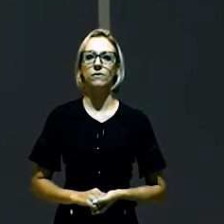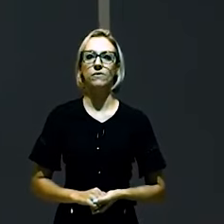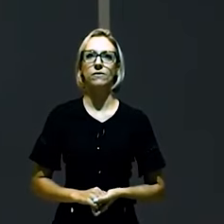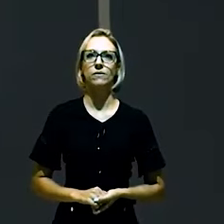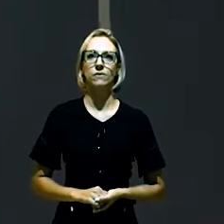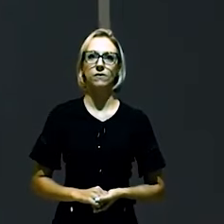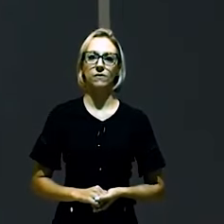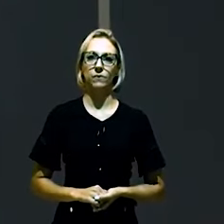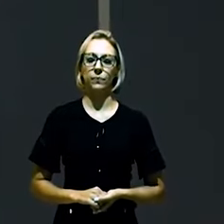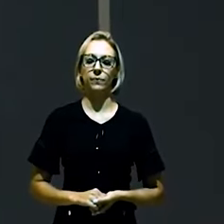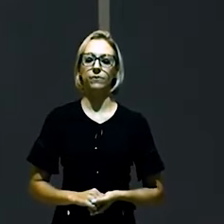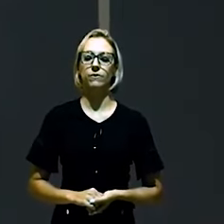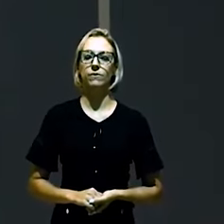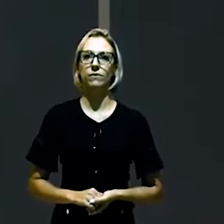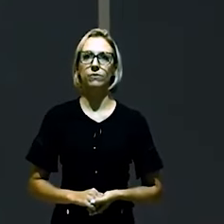A gente atende.